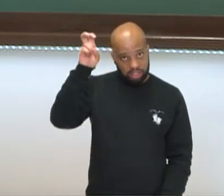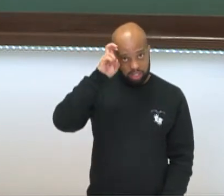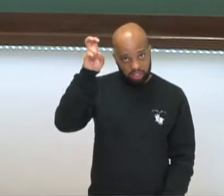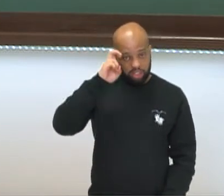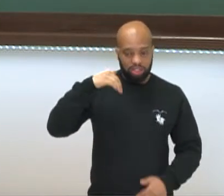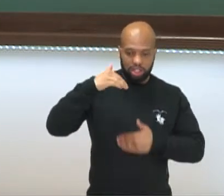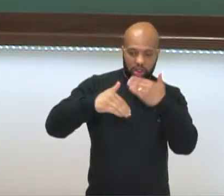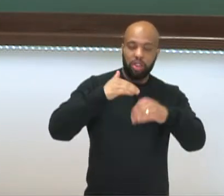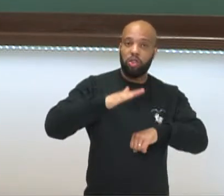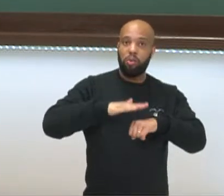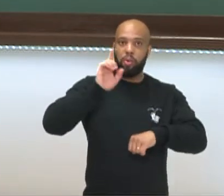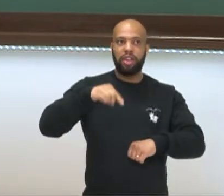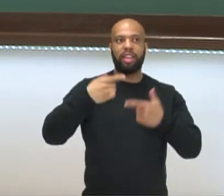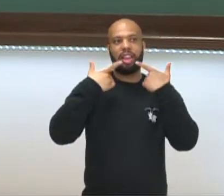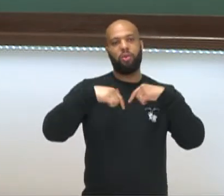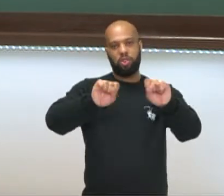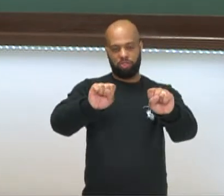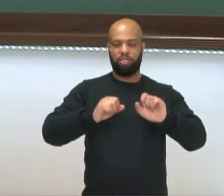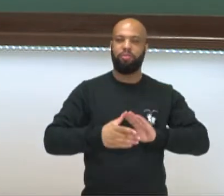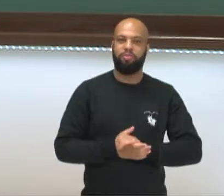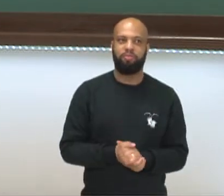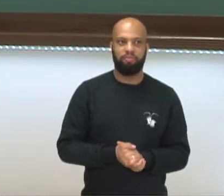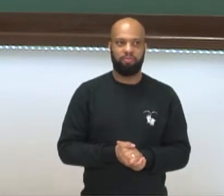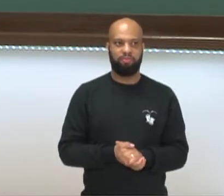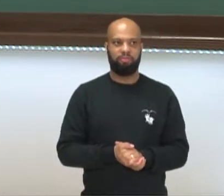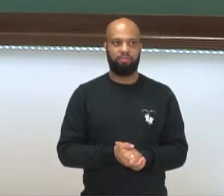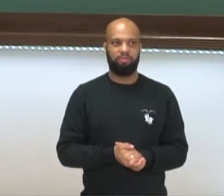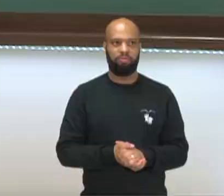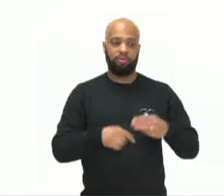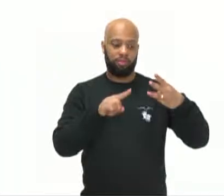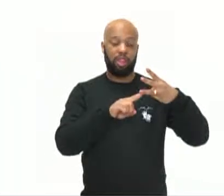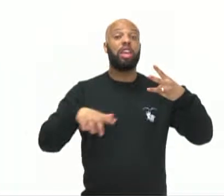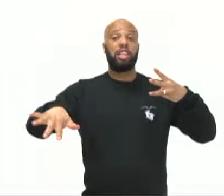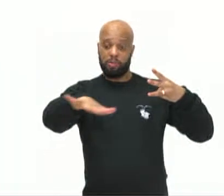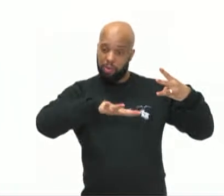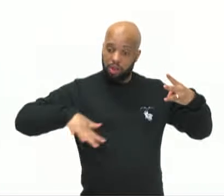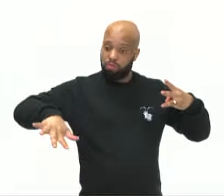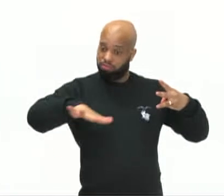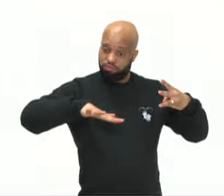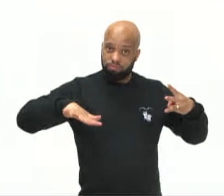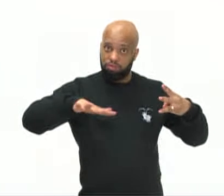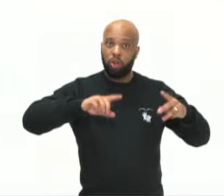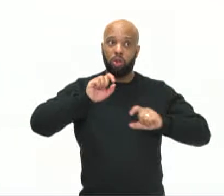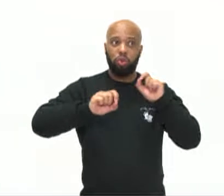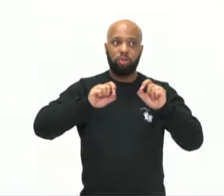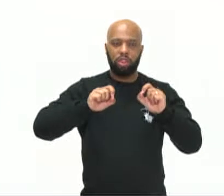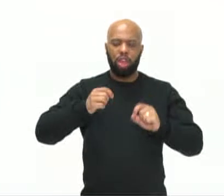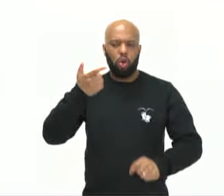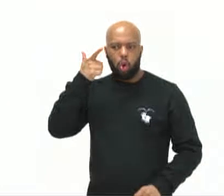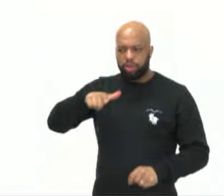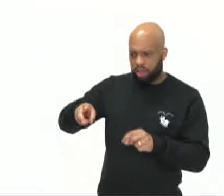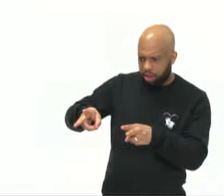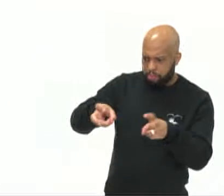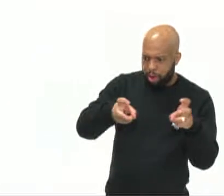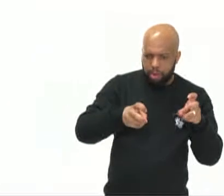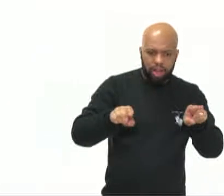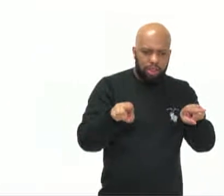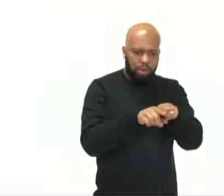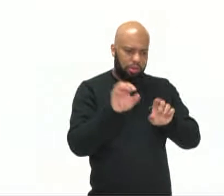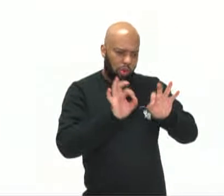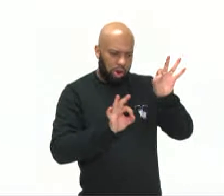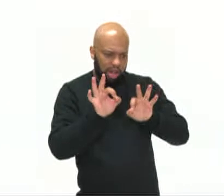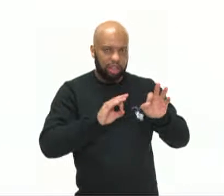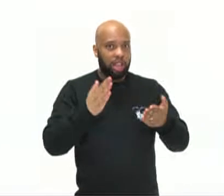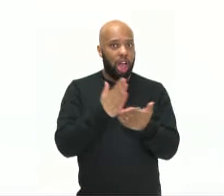mais desenvolvida é essa linguística. Espacial é a disposição para reconhecer e manipular